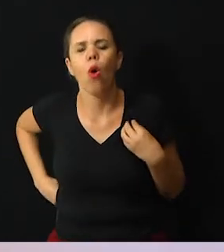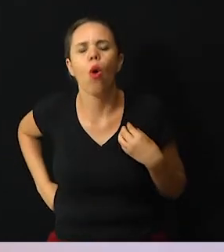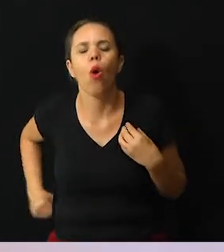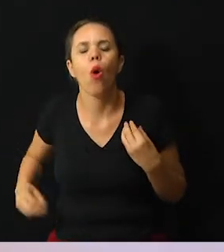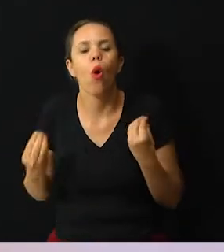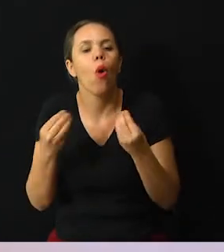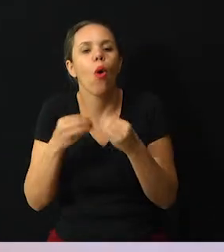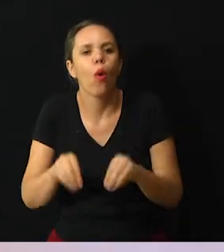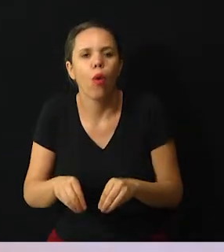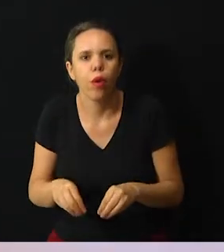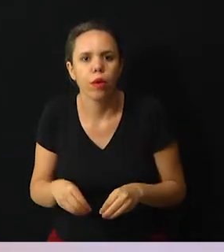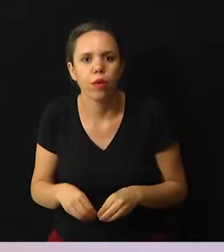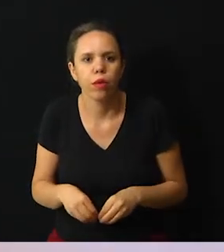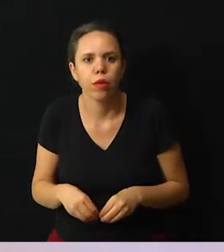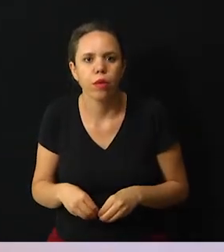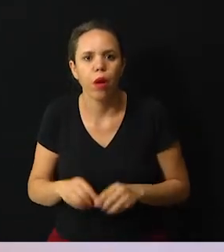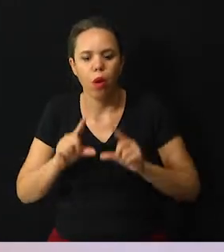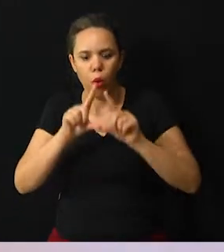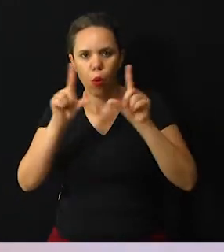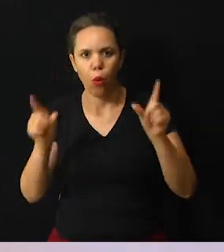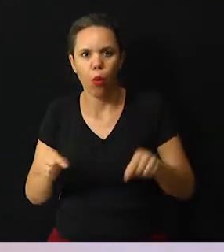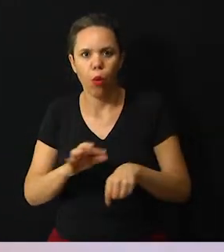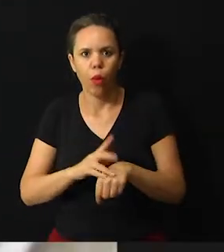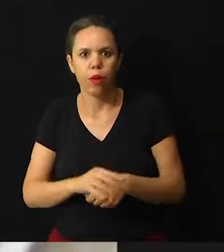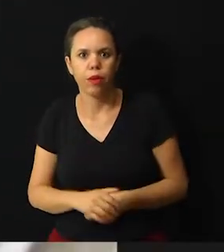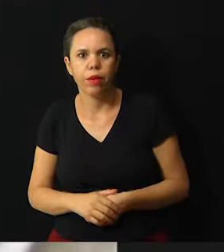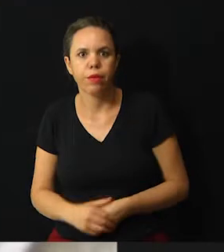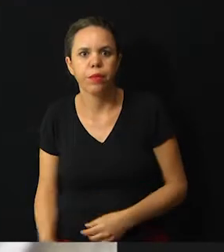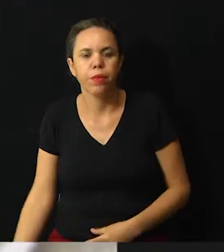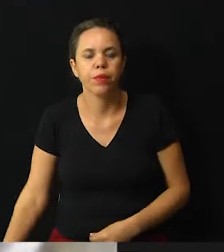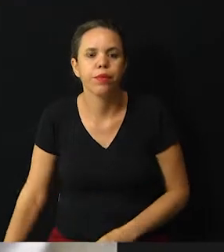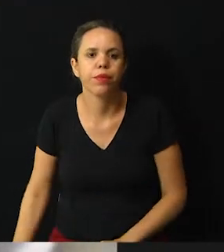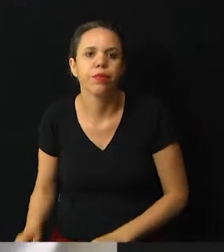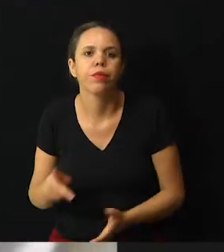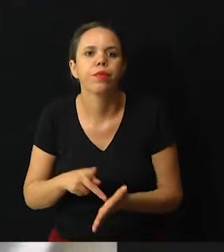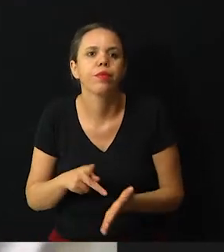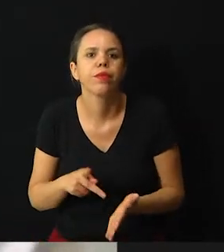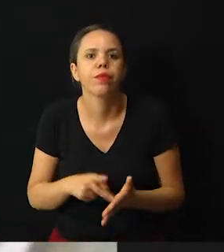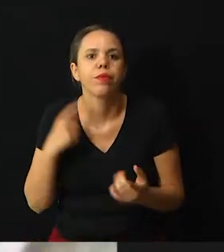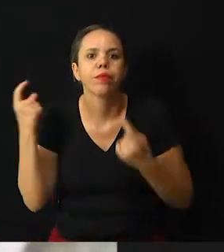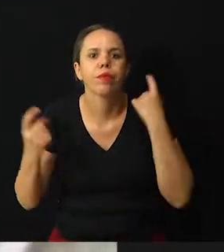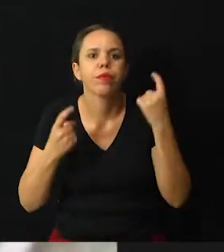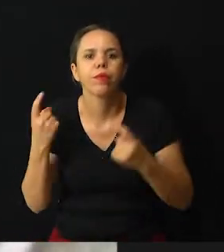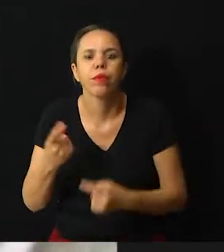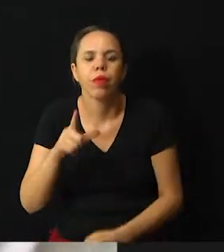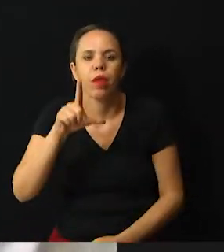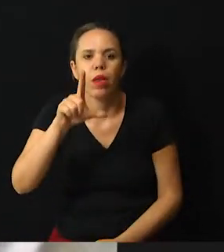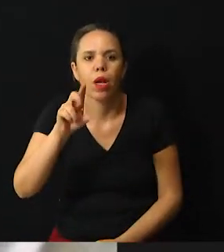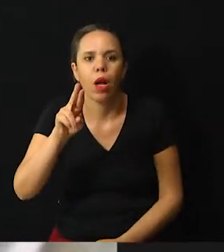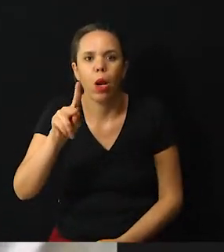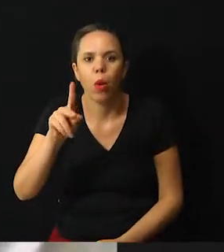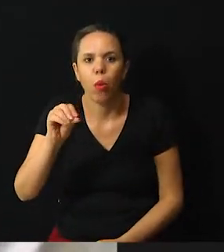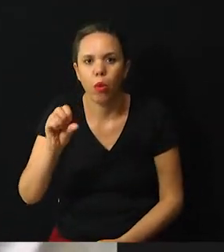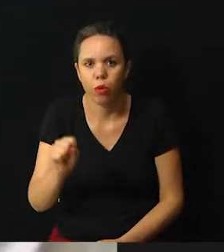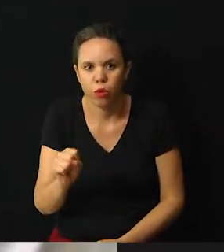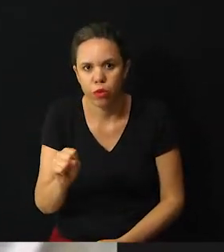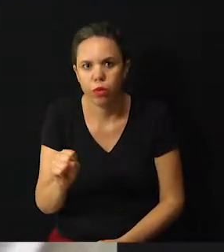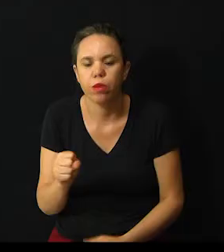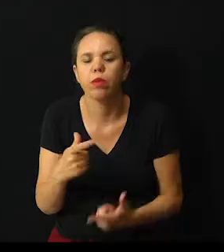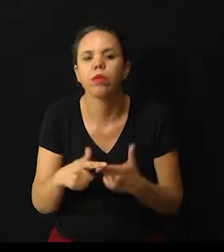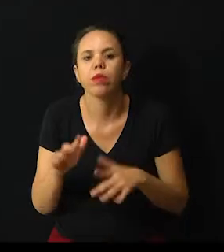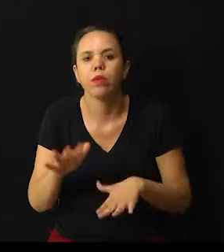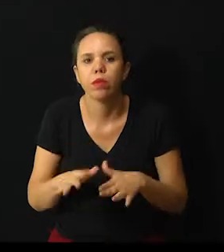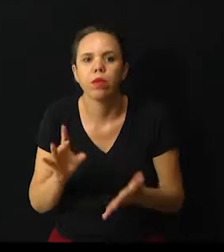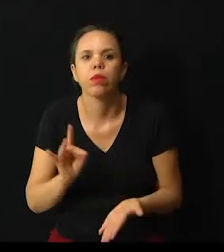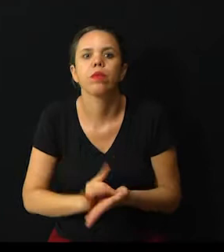afeta outros órgãos? O senhor É, citou, se não me engano, o pulmão? é. Na verdade, a grande preocupação do lúpus, além da parte cutânea, que atinge